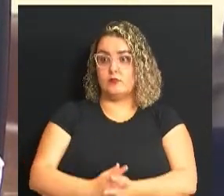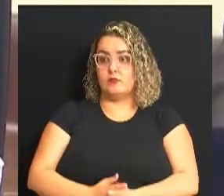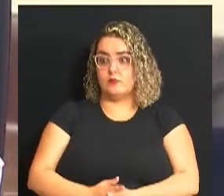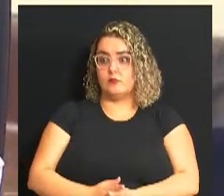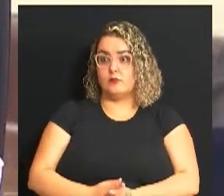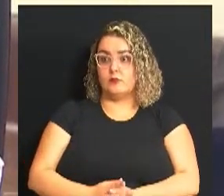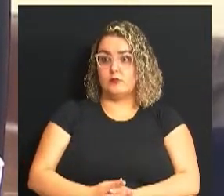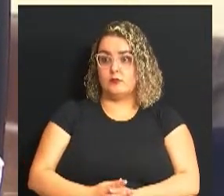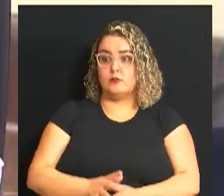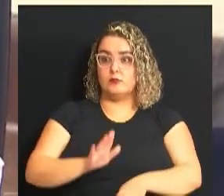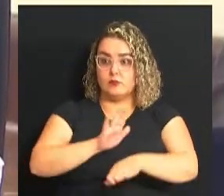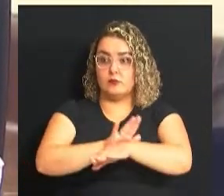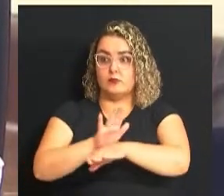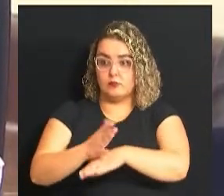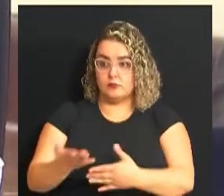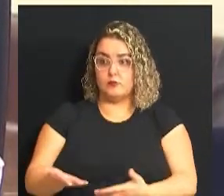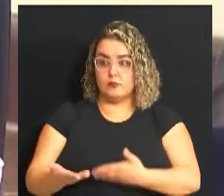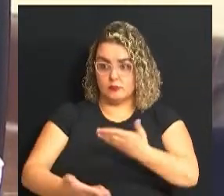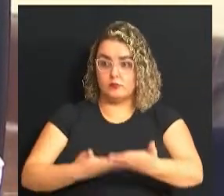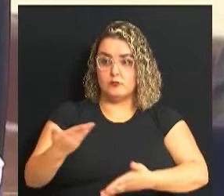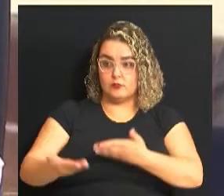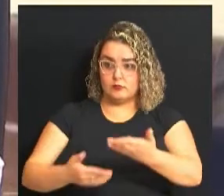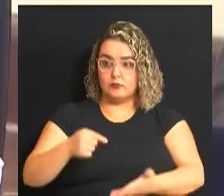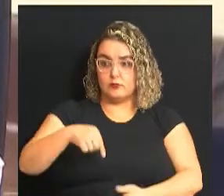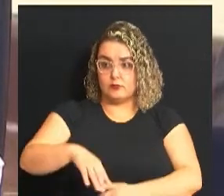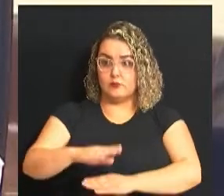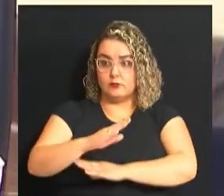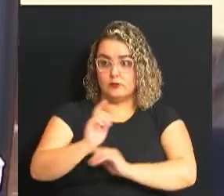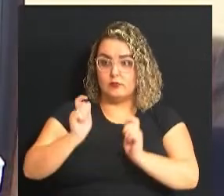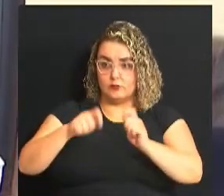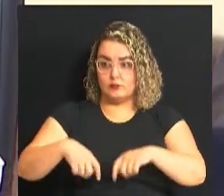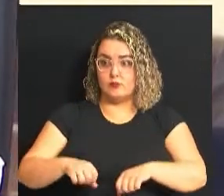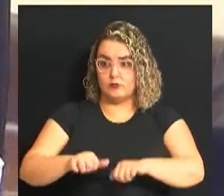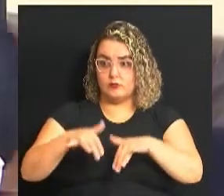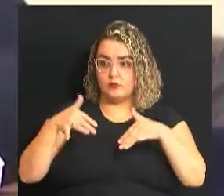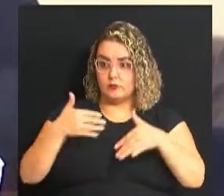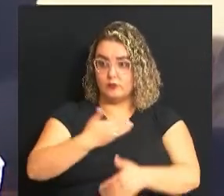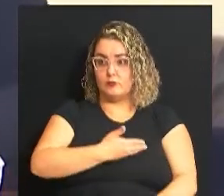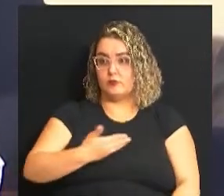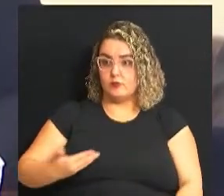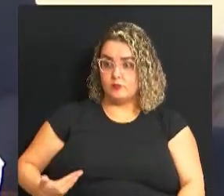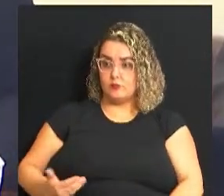né, ajudando, e aos servidores dessa casa que torna possível essa audiência pública.